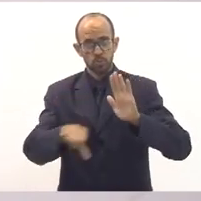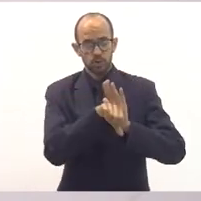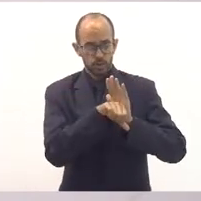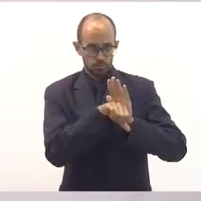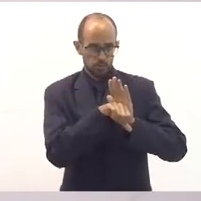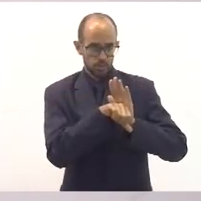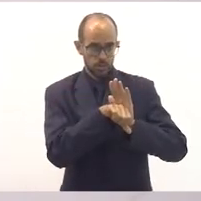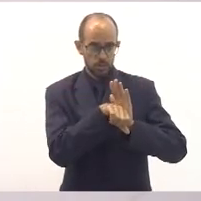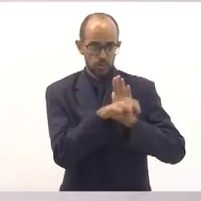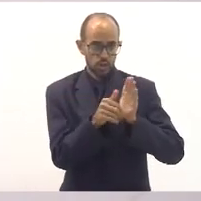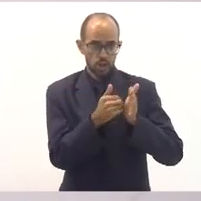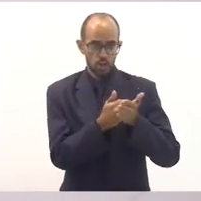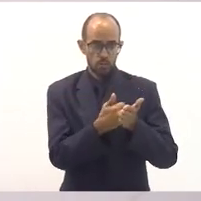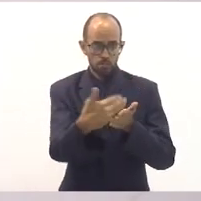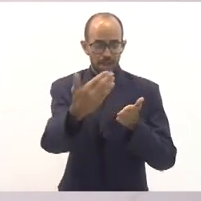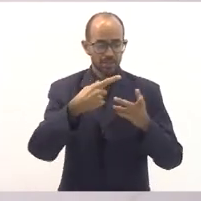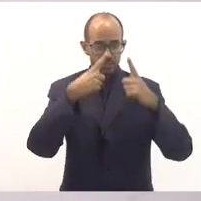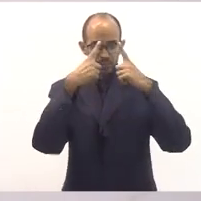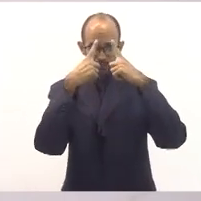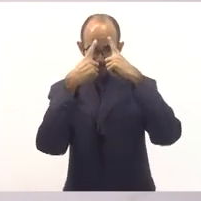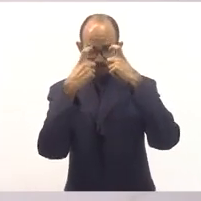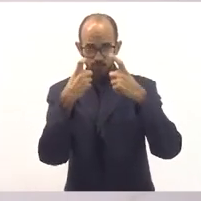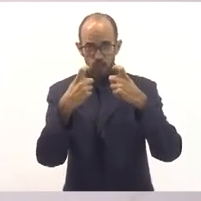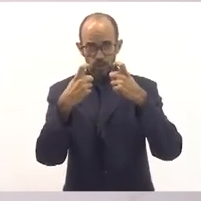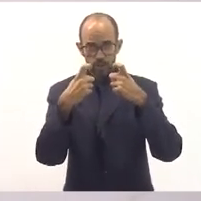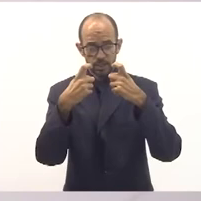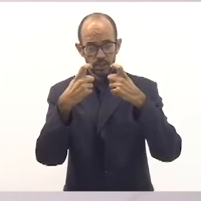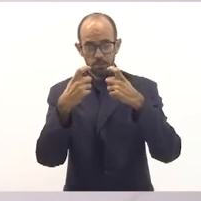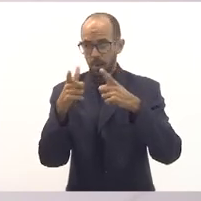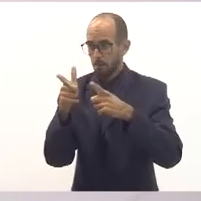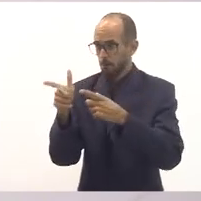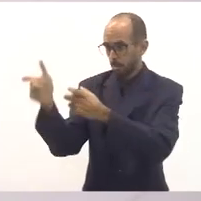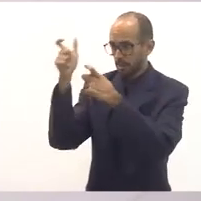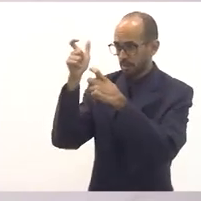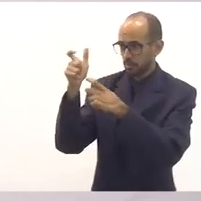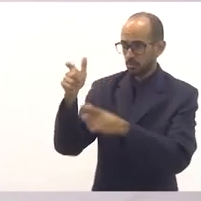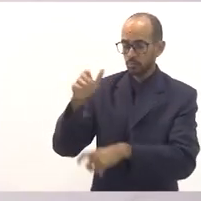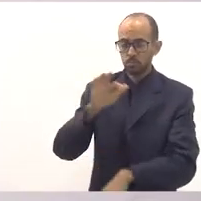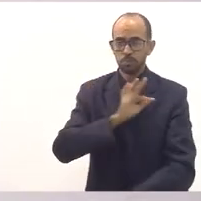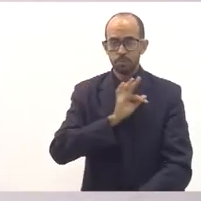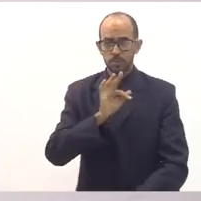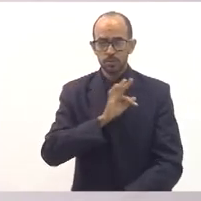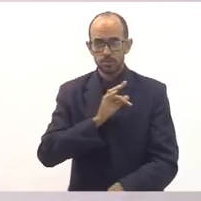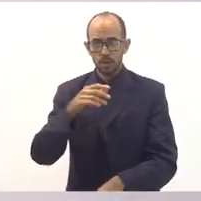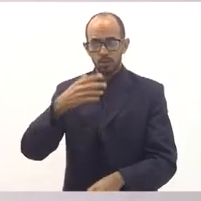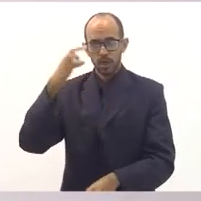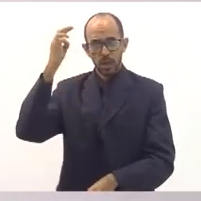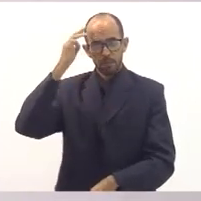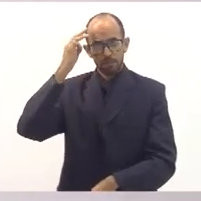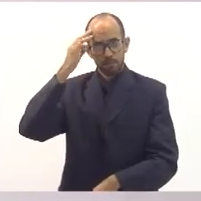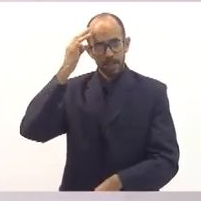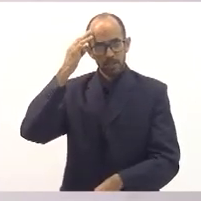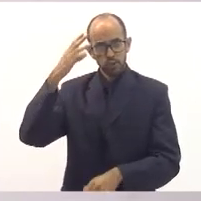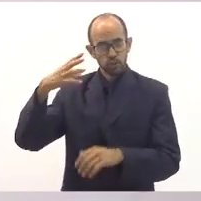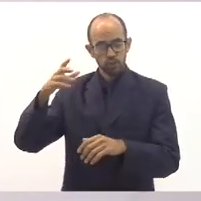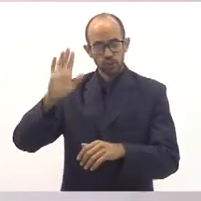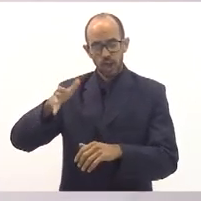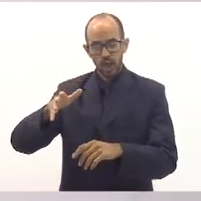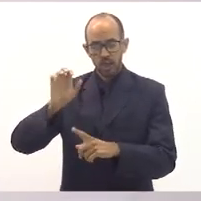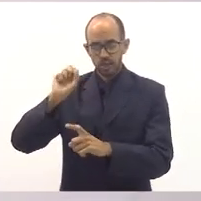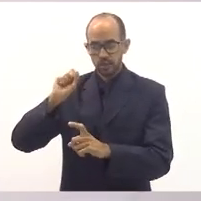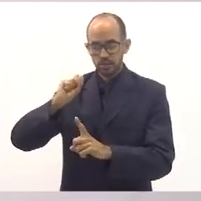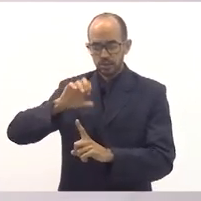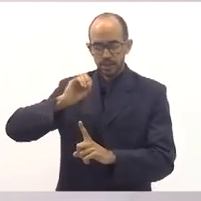cresce e com valentia suficiente para trocar tiro com a polícia já tem a mente feita condicionada para